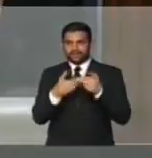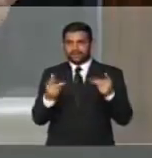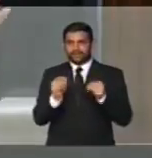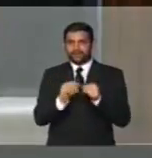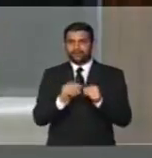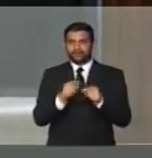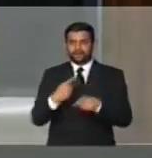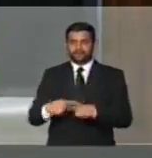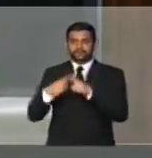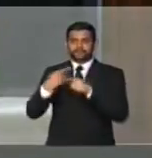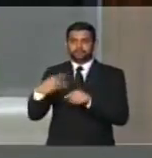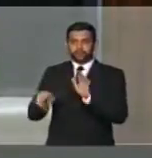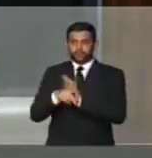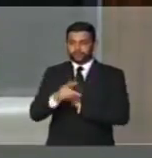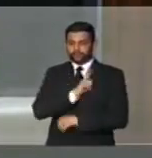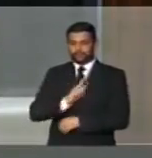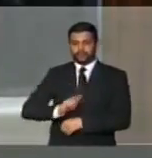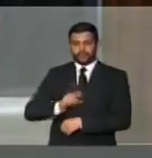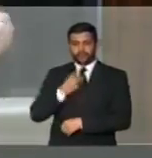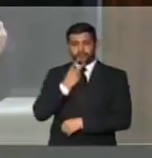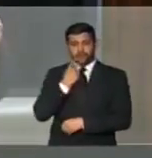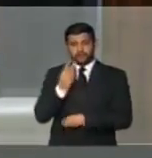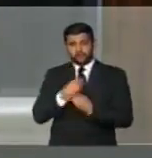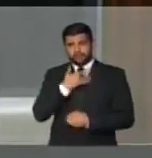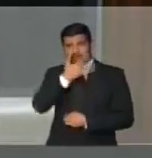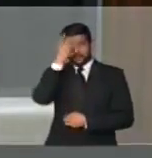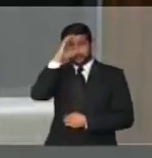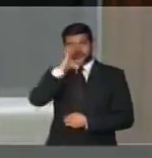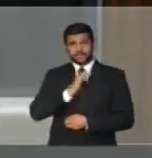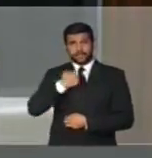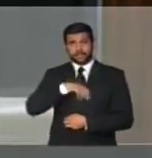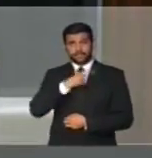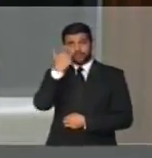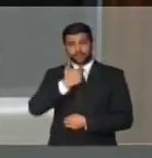como adversário do governo, eu falo aqui como um cidadão